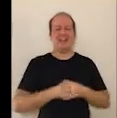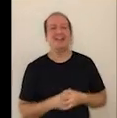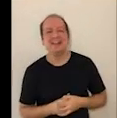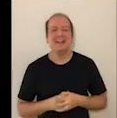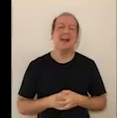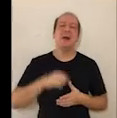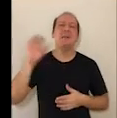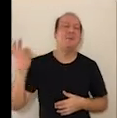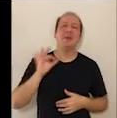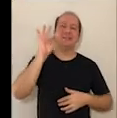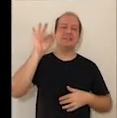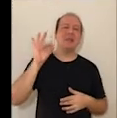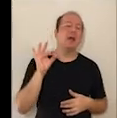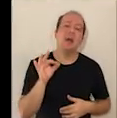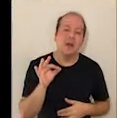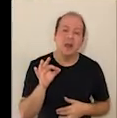Mosca,